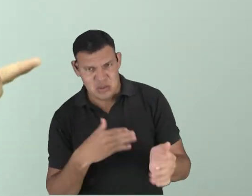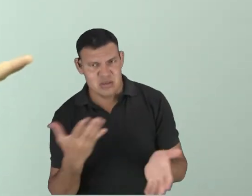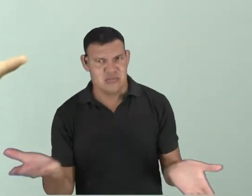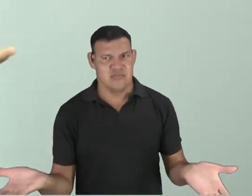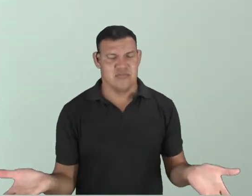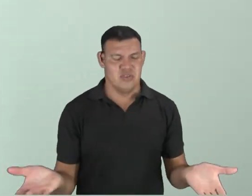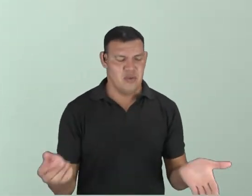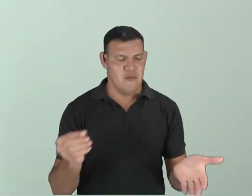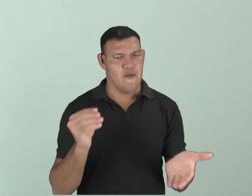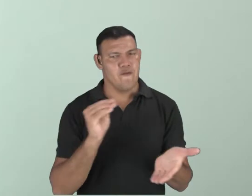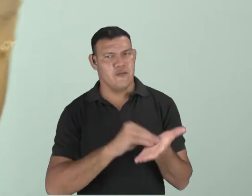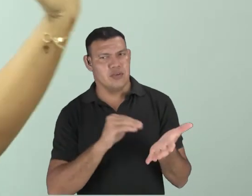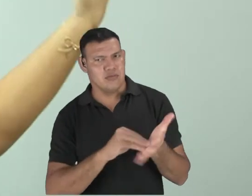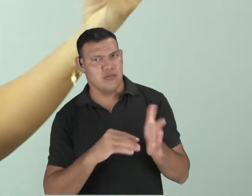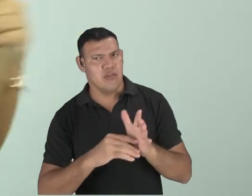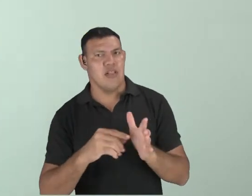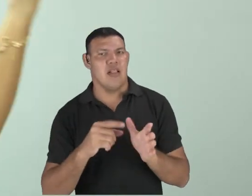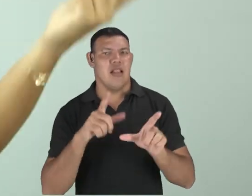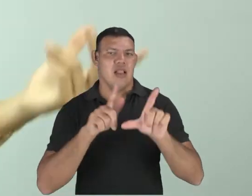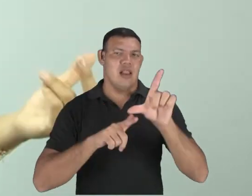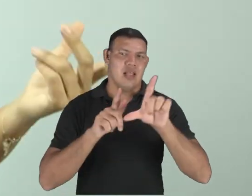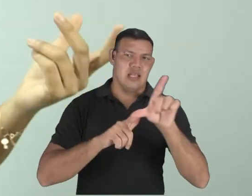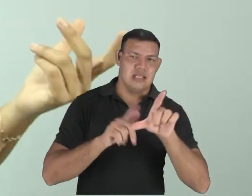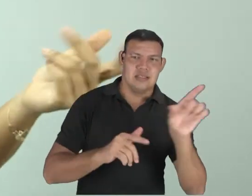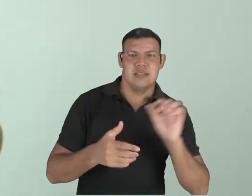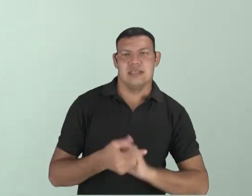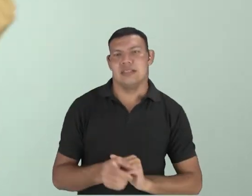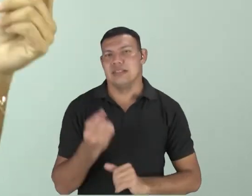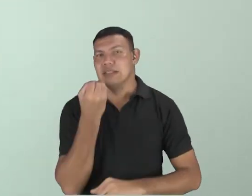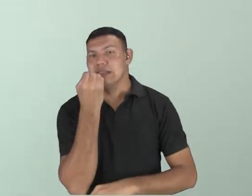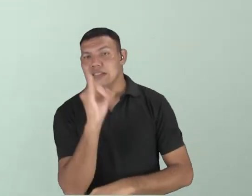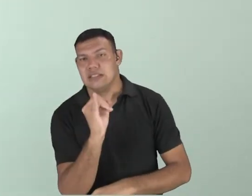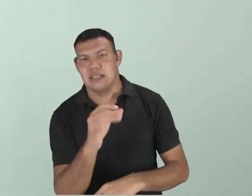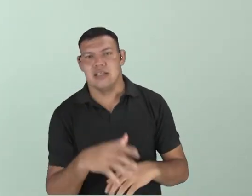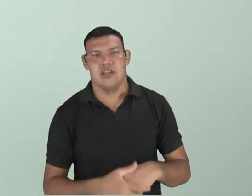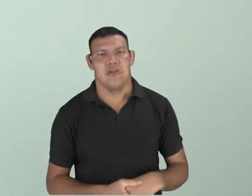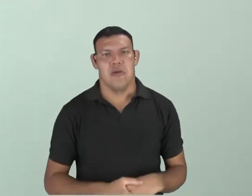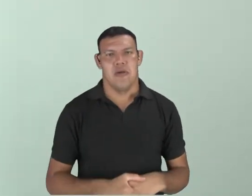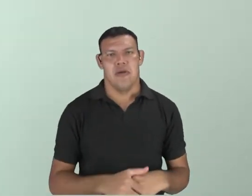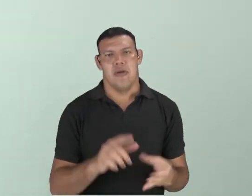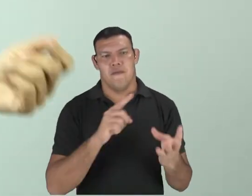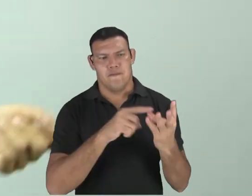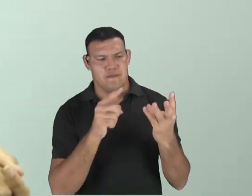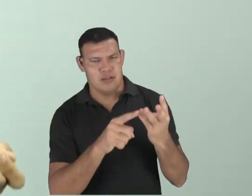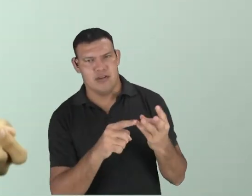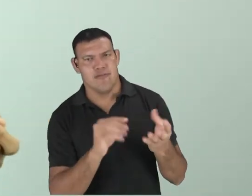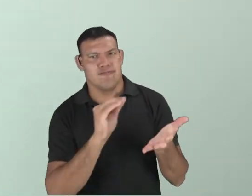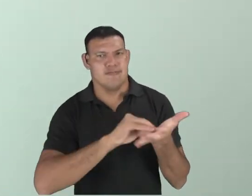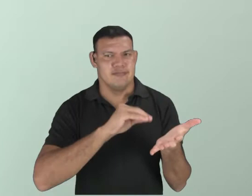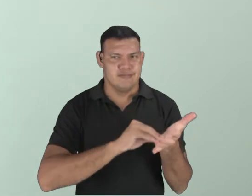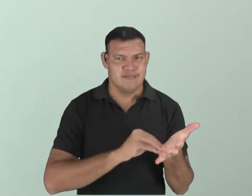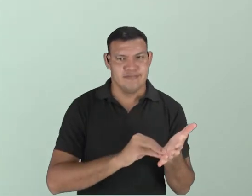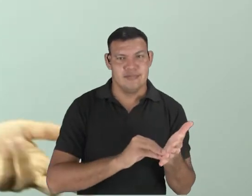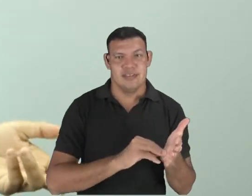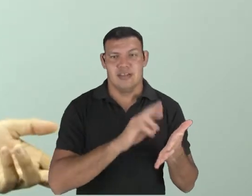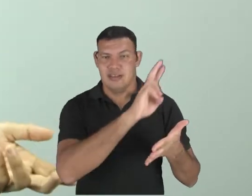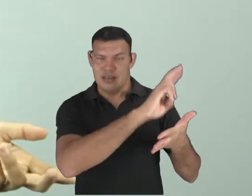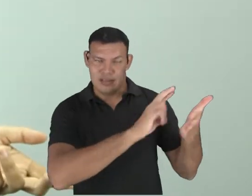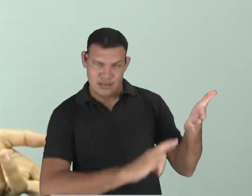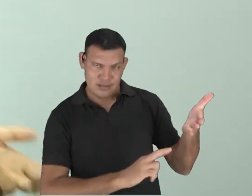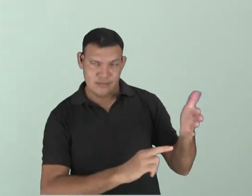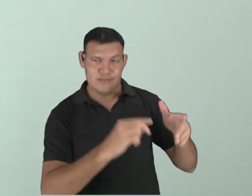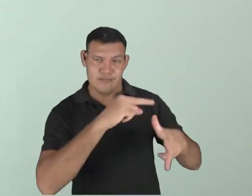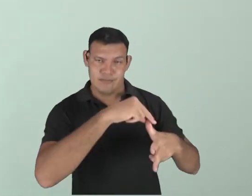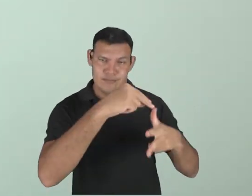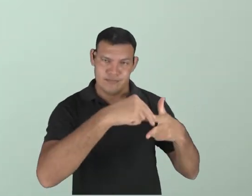algumas letras, porque, mas fulano vai entender se eu falar, se eu tirar as vogais da minha palavra. Na redação do Enem